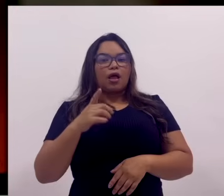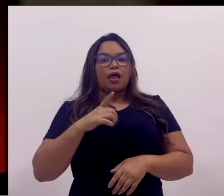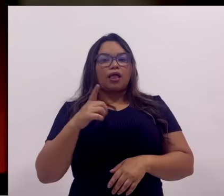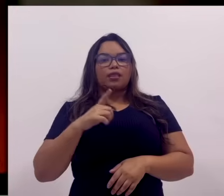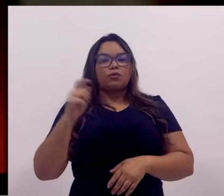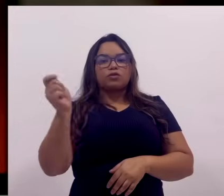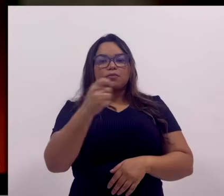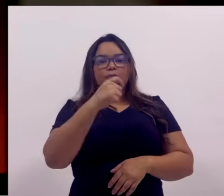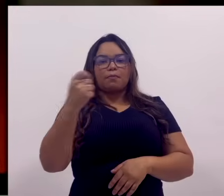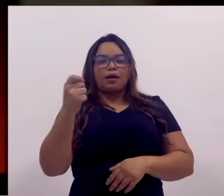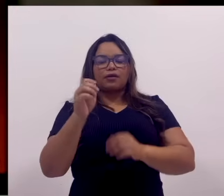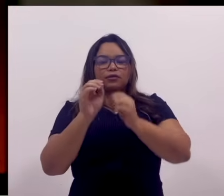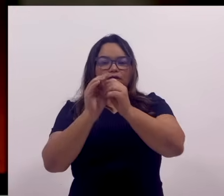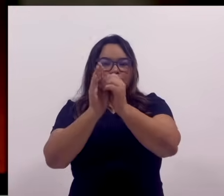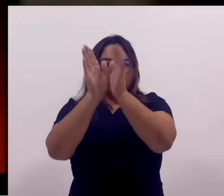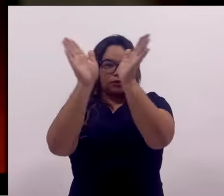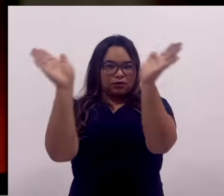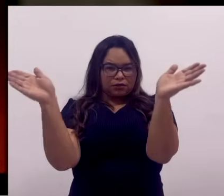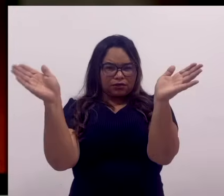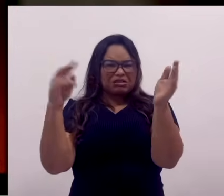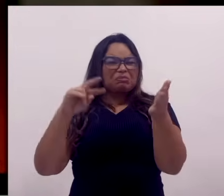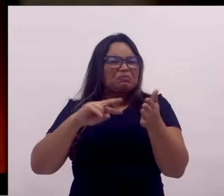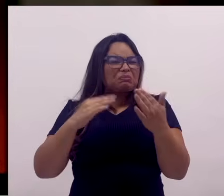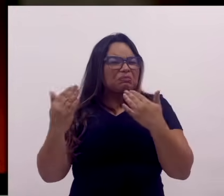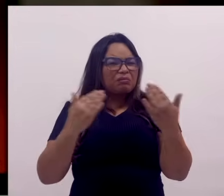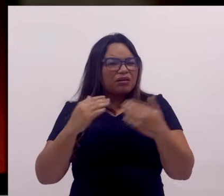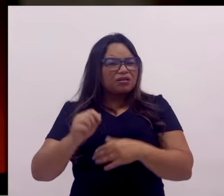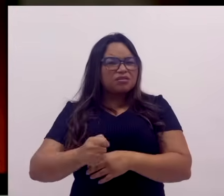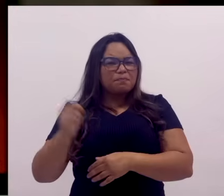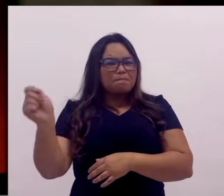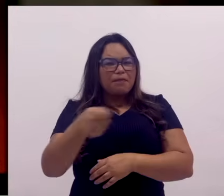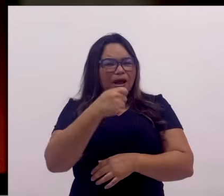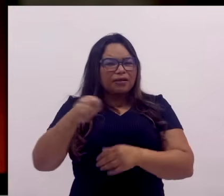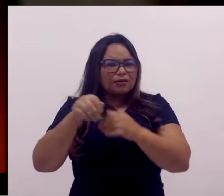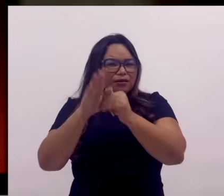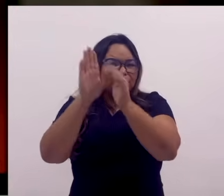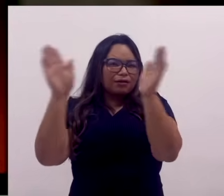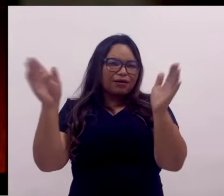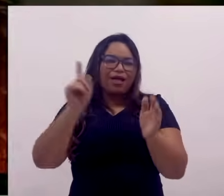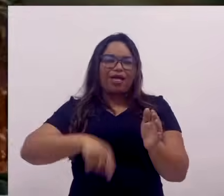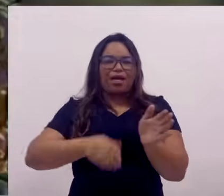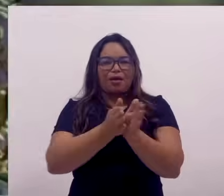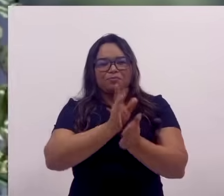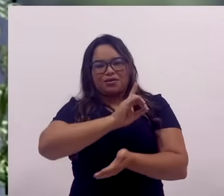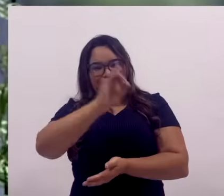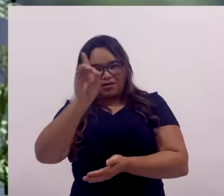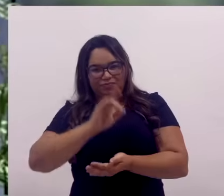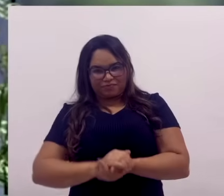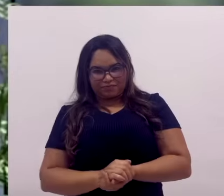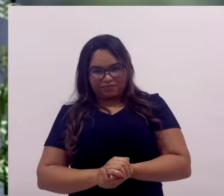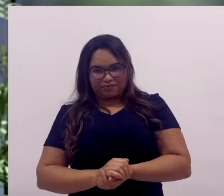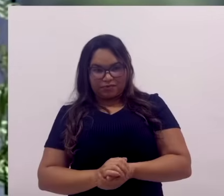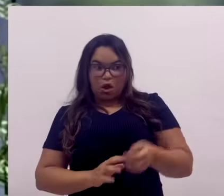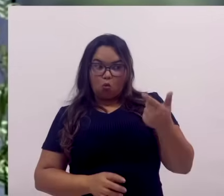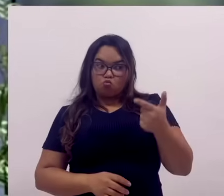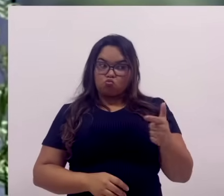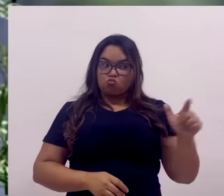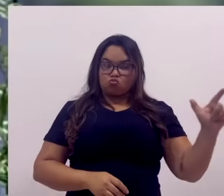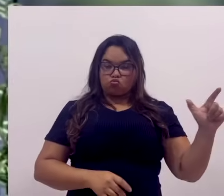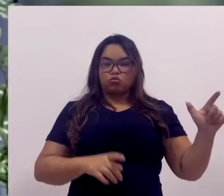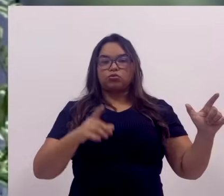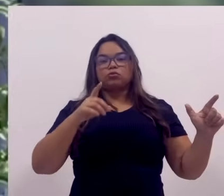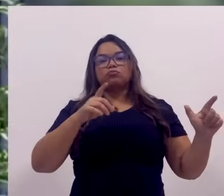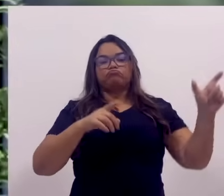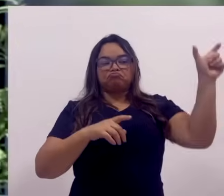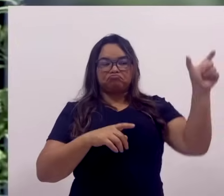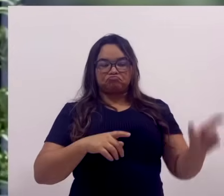palavra de Deus, e aqui vemos um outro que também tem uma espada, mas ele é um mediador terrestre. Eu conheço as